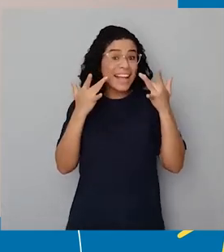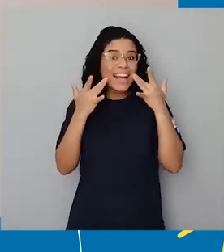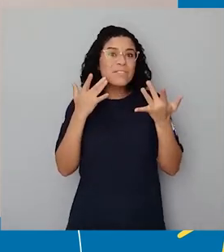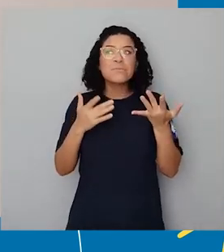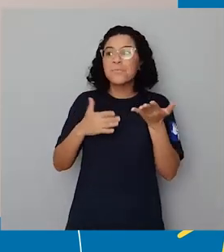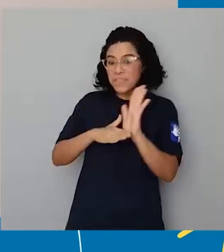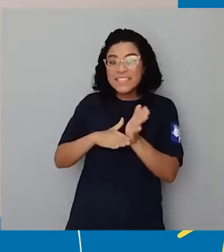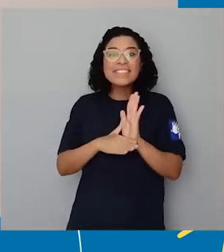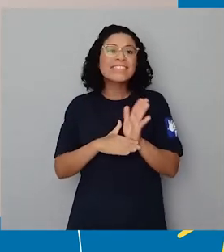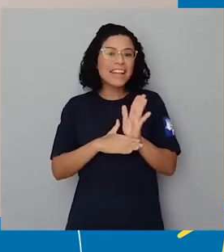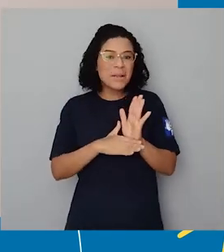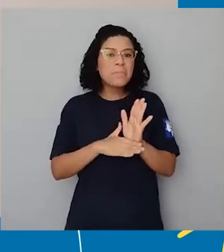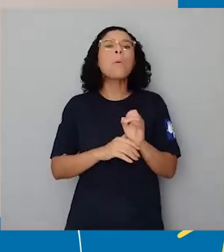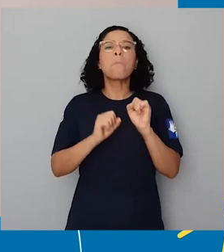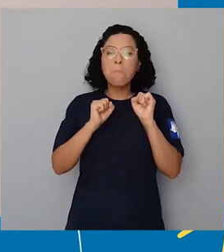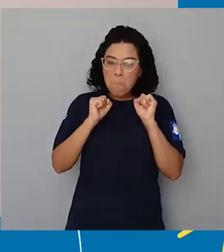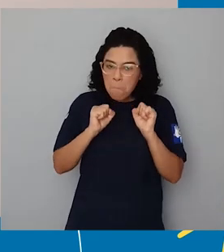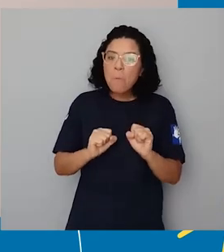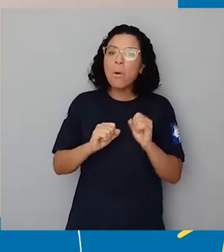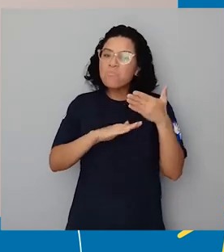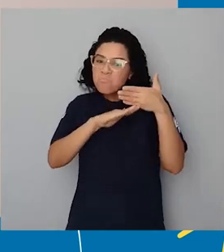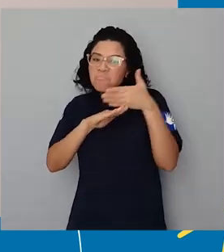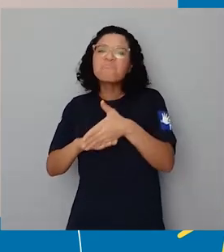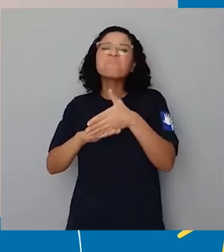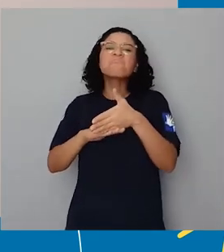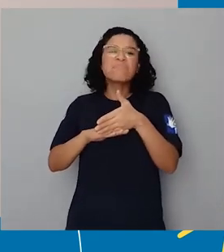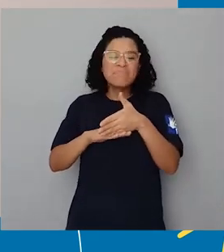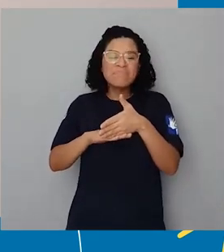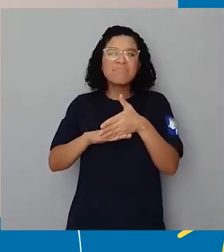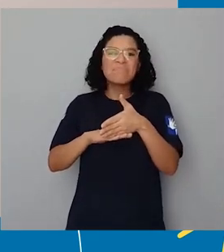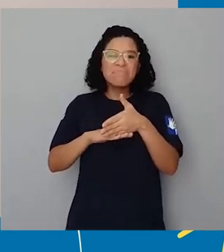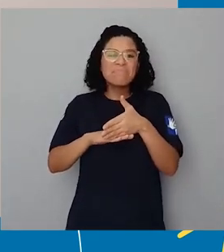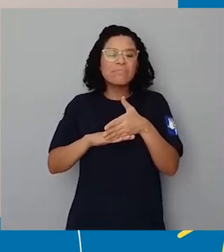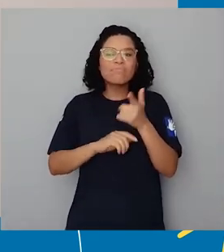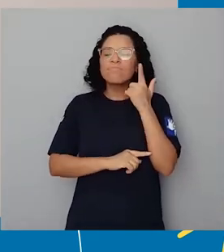Bom, cinema também temos que ocupar, podemos.